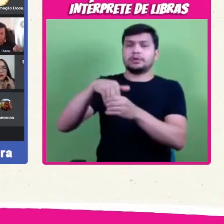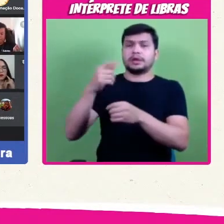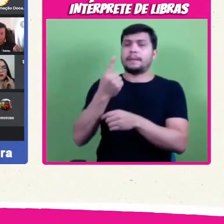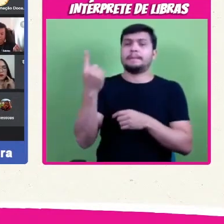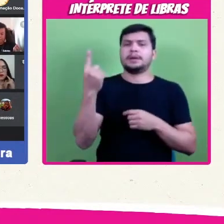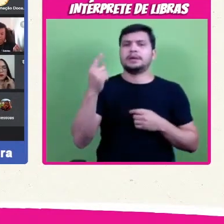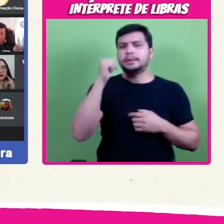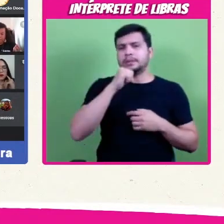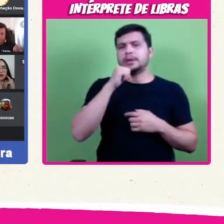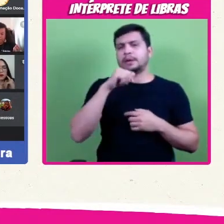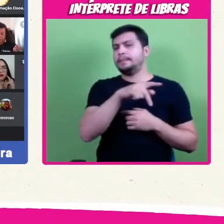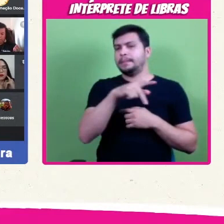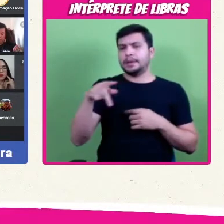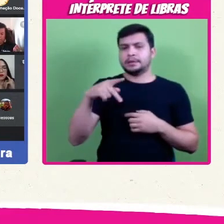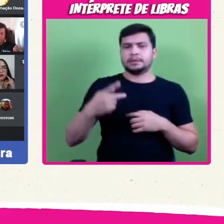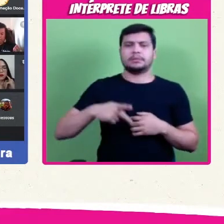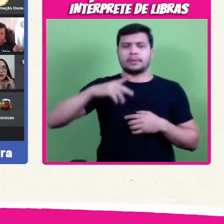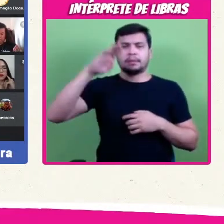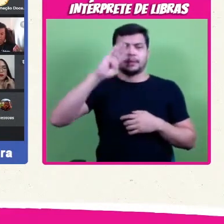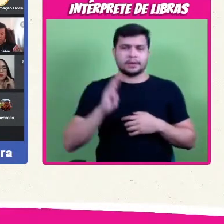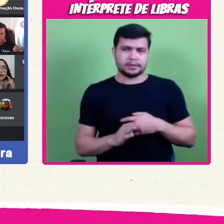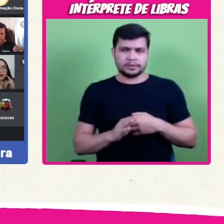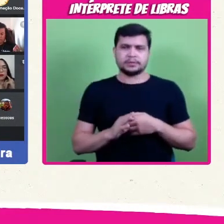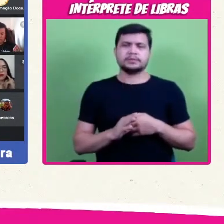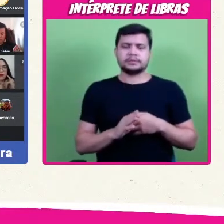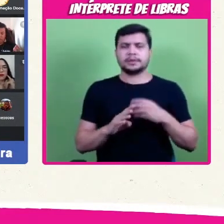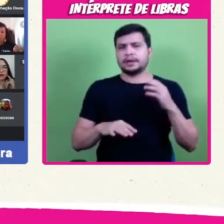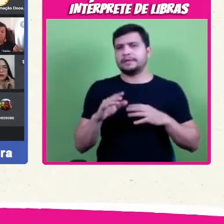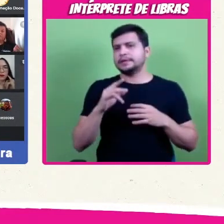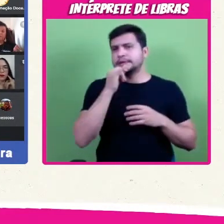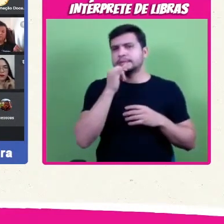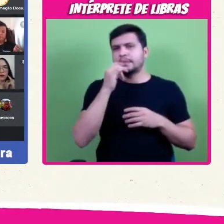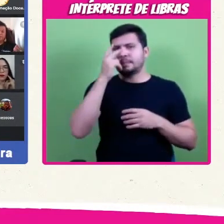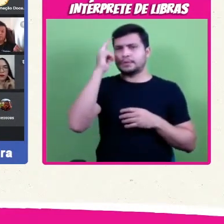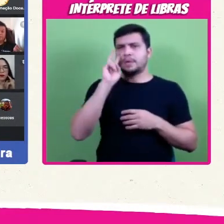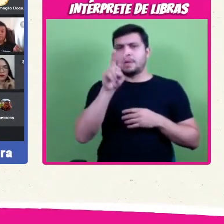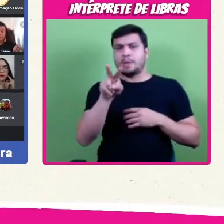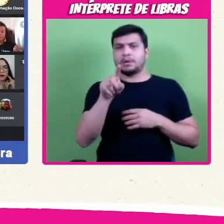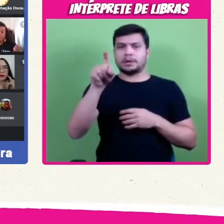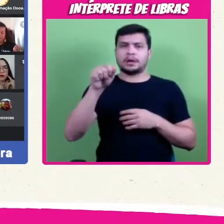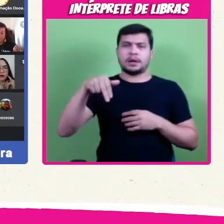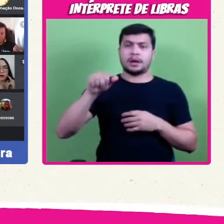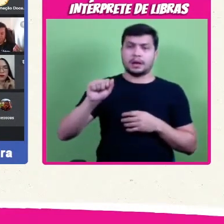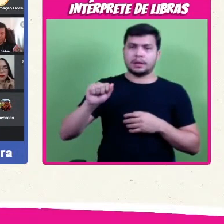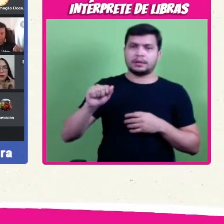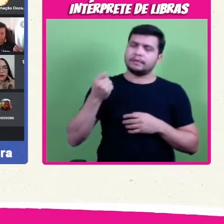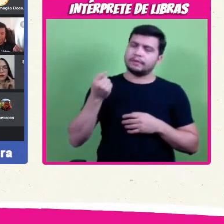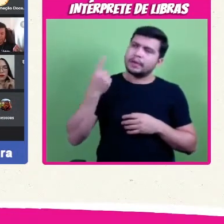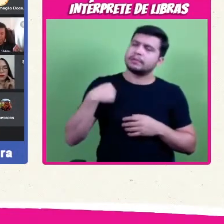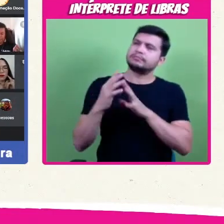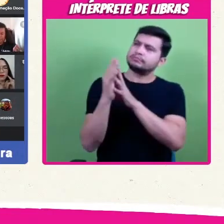quantas pessoas devem olhar para a professora Ana e dizer, eu posso ser professora,